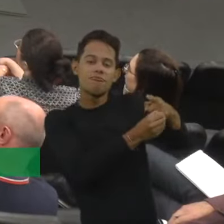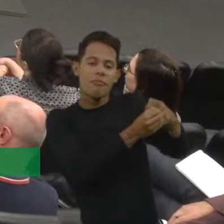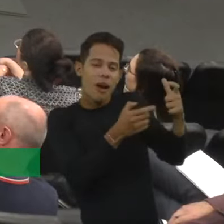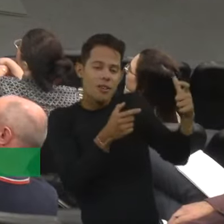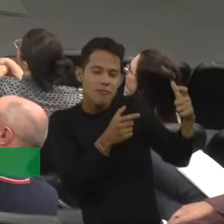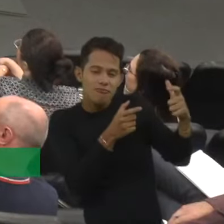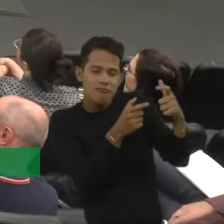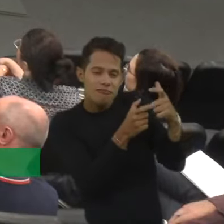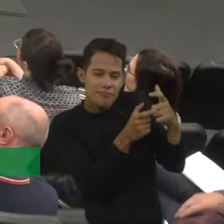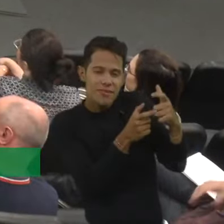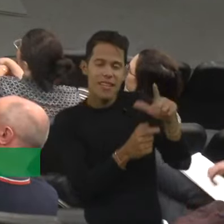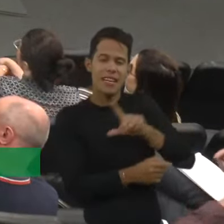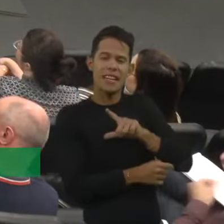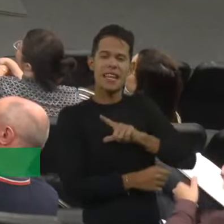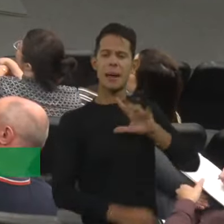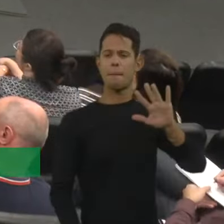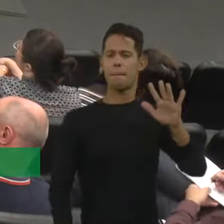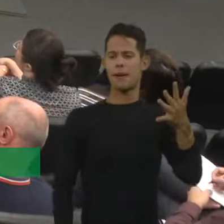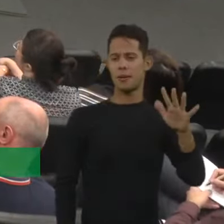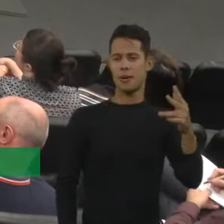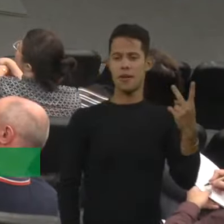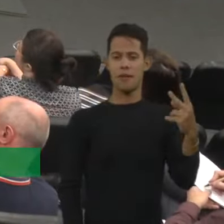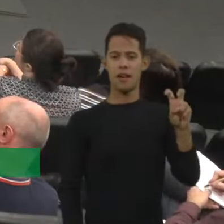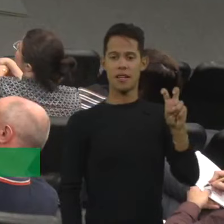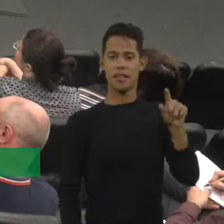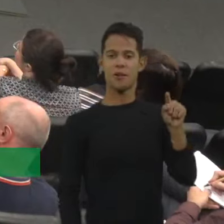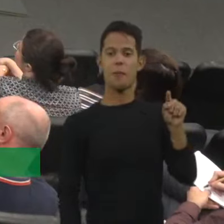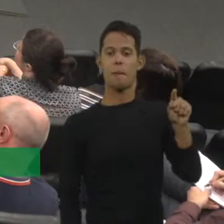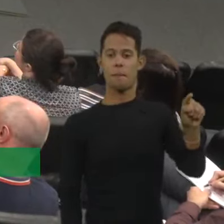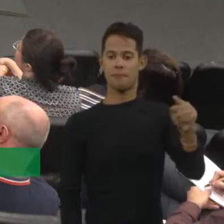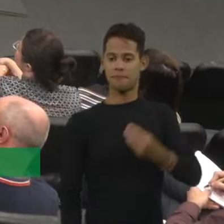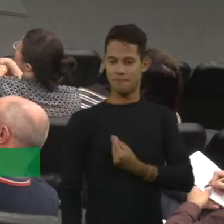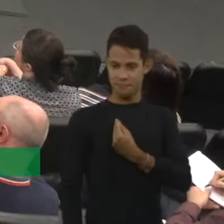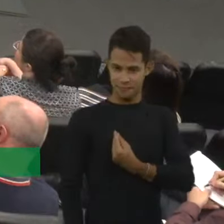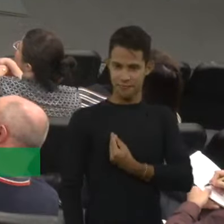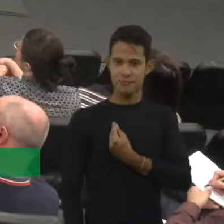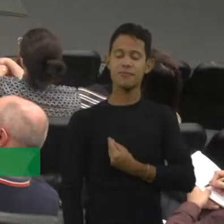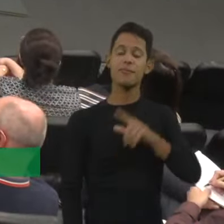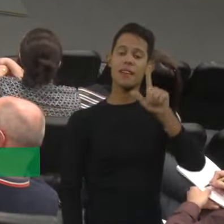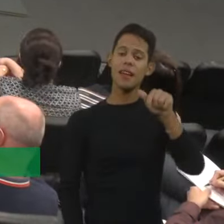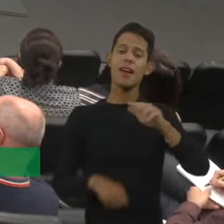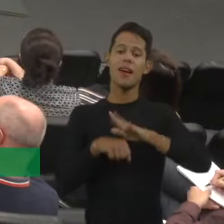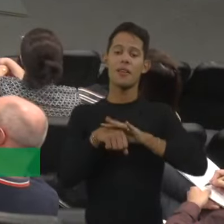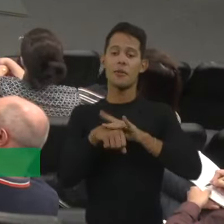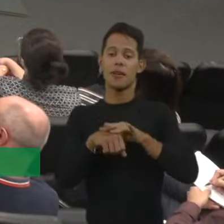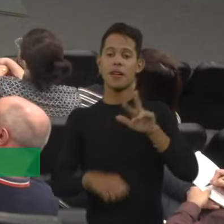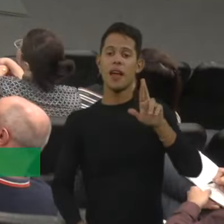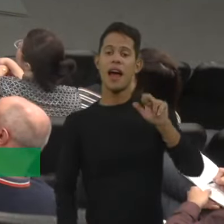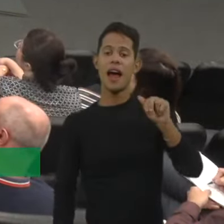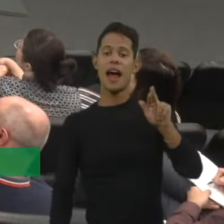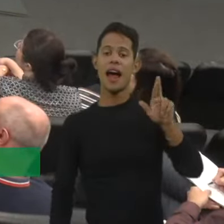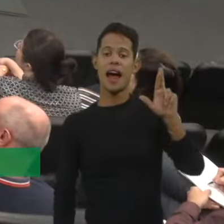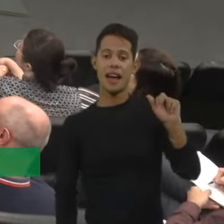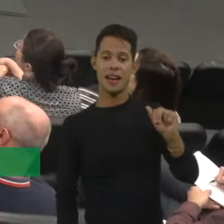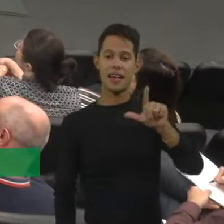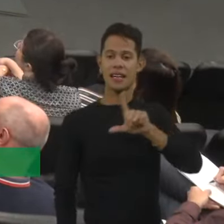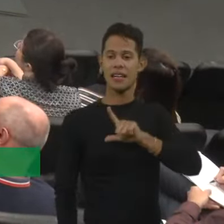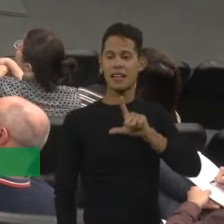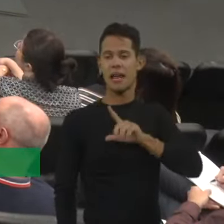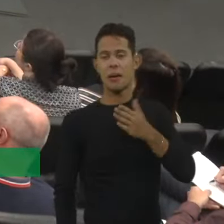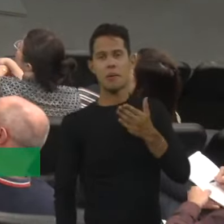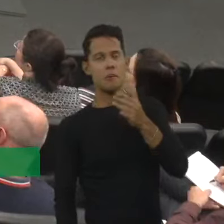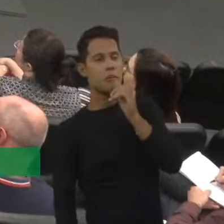lá 25 mil habitantes. Então, normalmente, uma doença rara é aquela que tem uma frequência, uma prevalência de 1 a cada